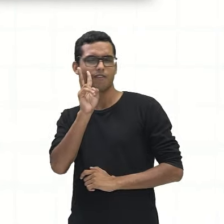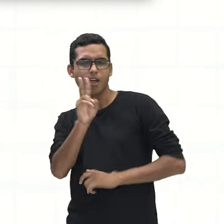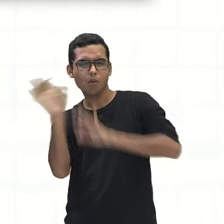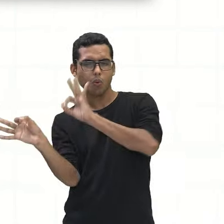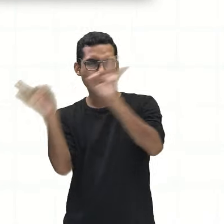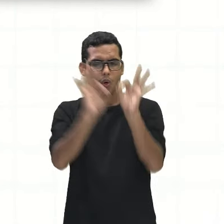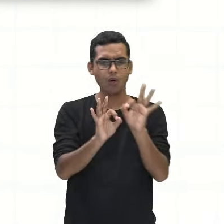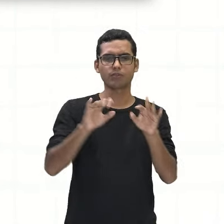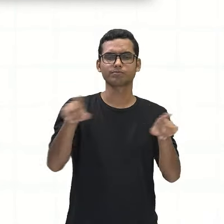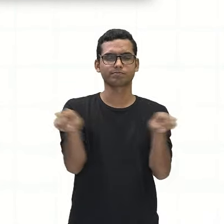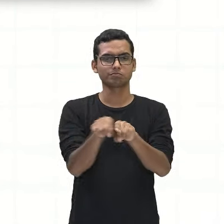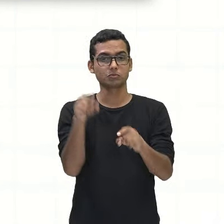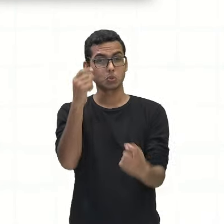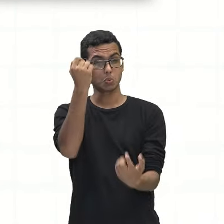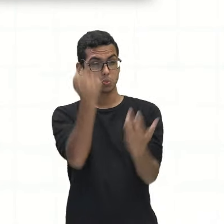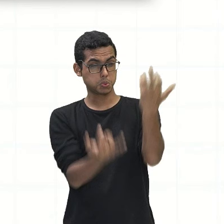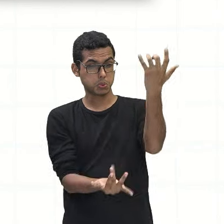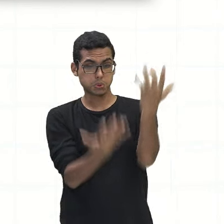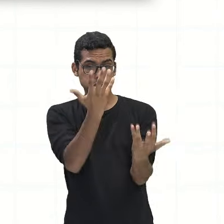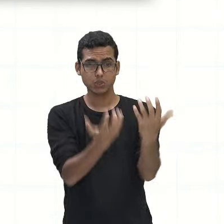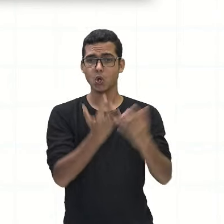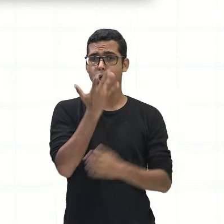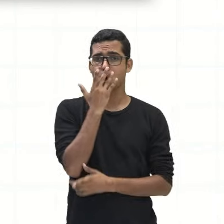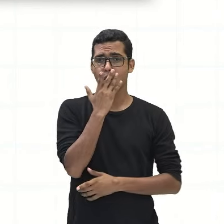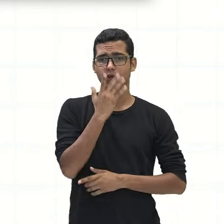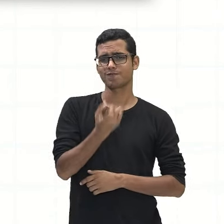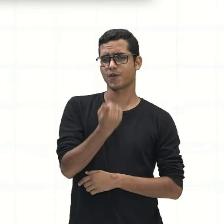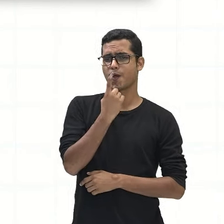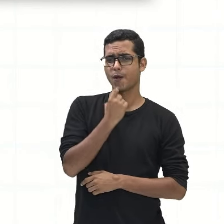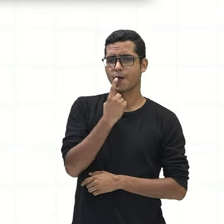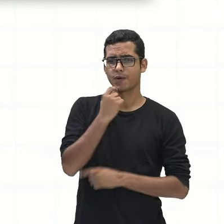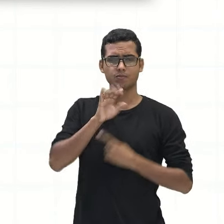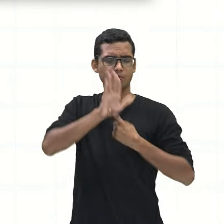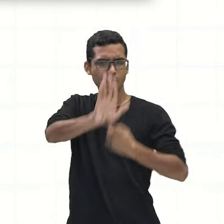muito fogo, cor vermelha indicando aqui